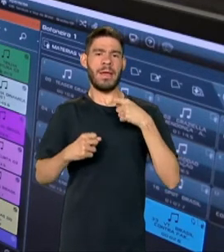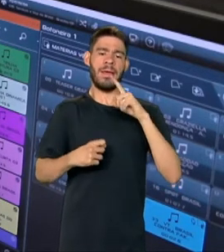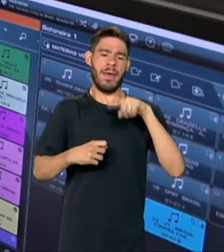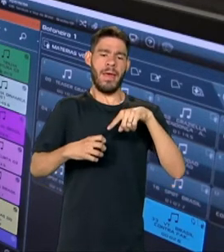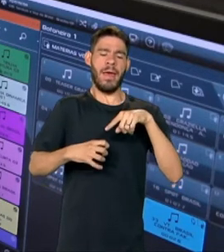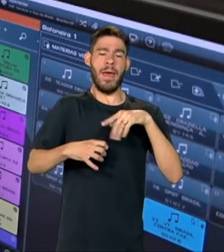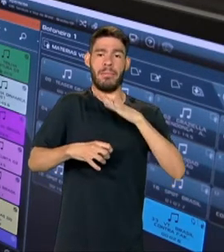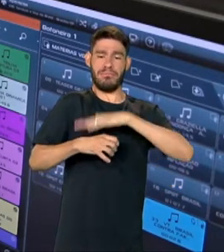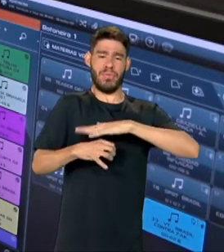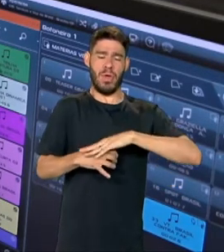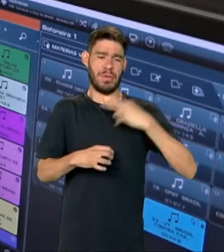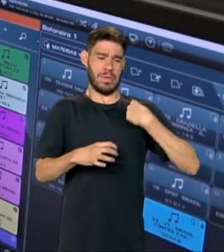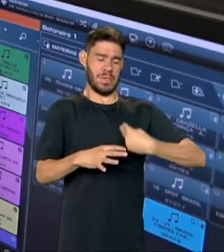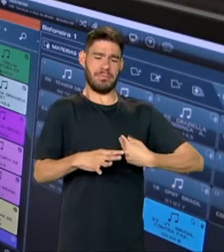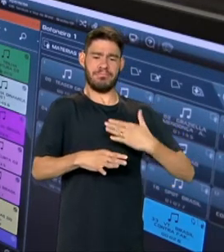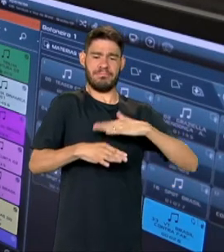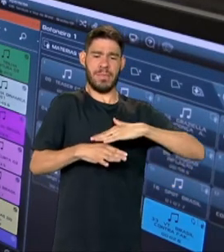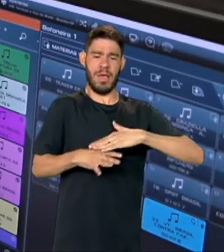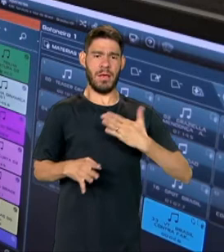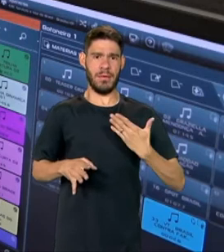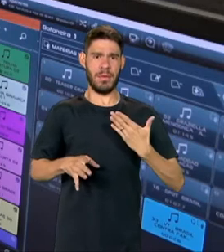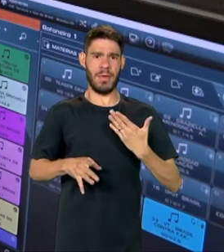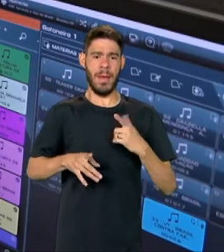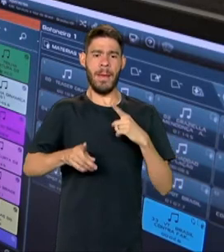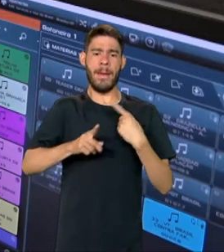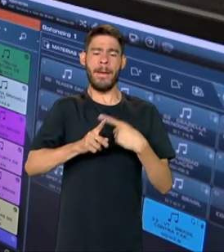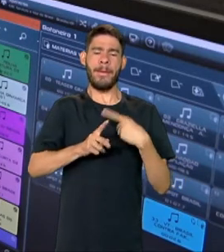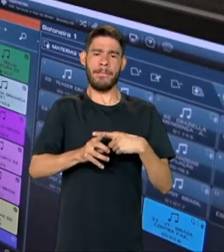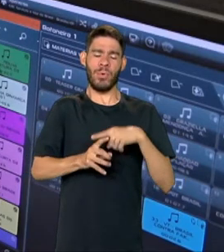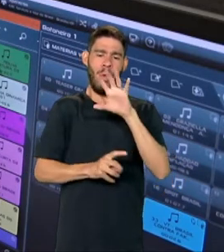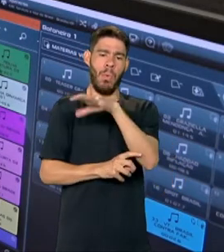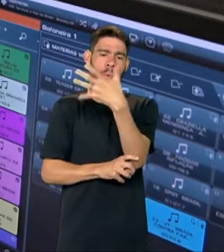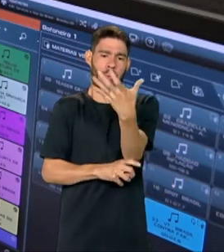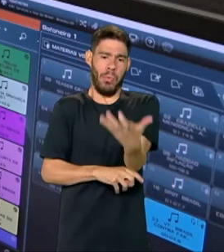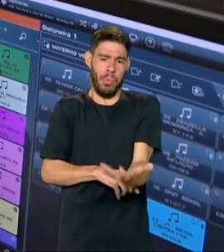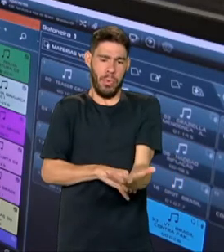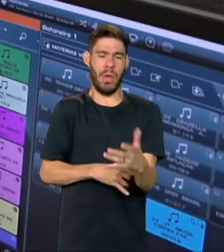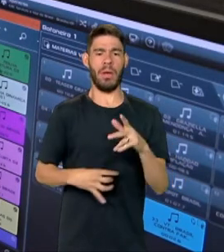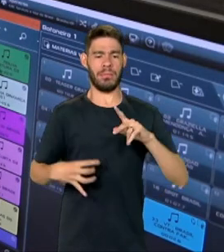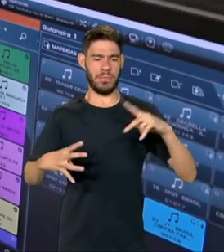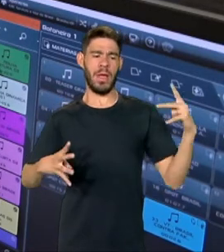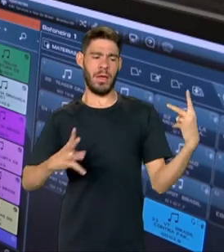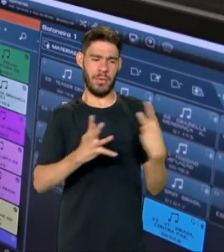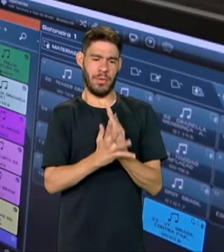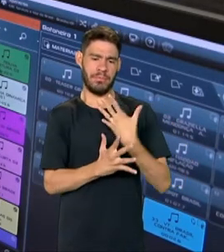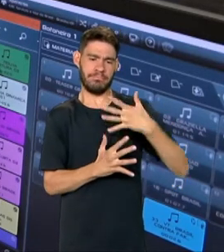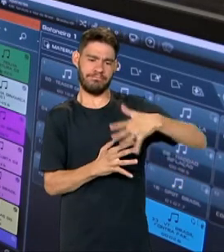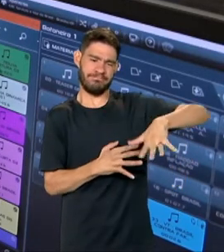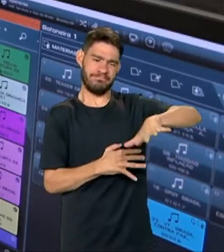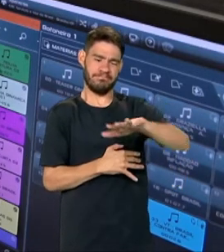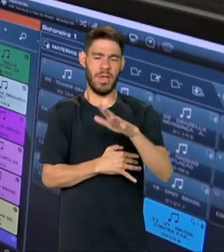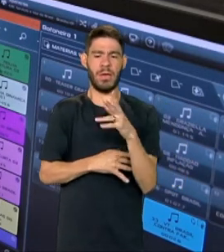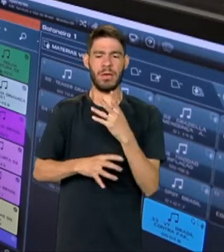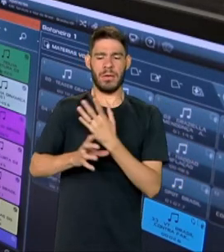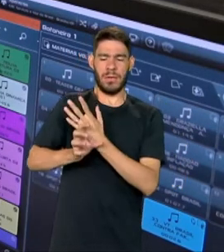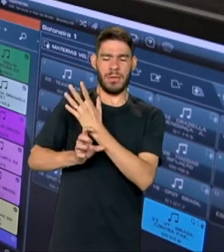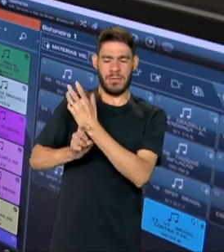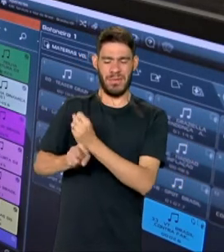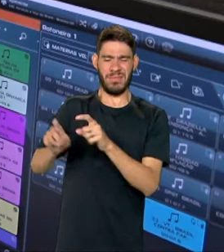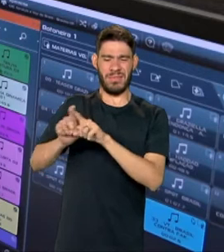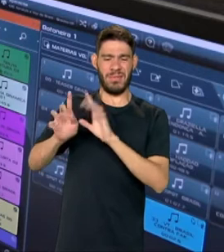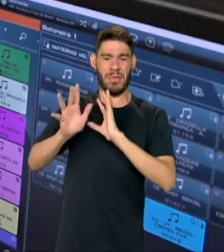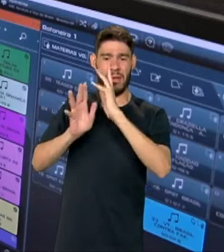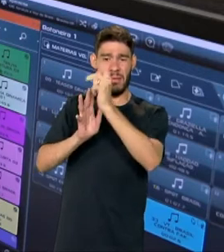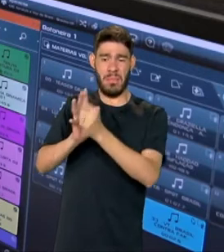pela ação humana, dada a existência do desmatamento que ocorre nesses biomas e propriamente